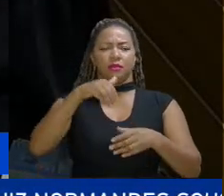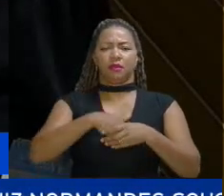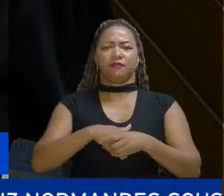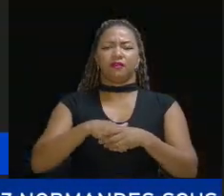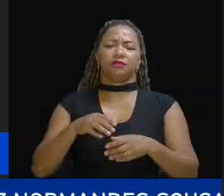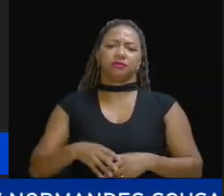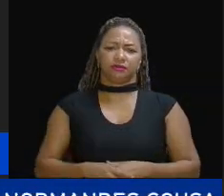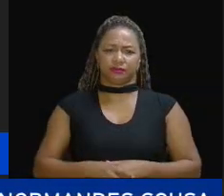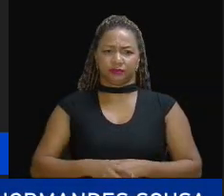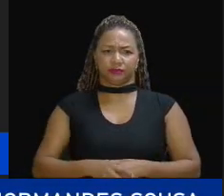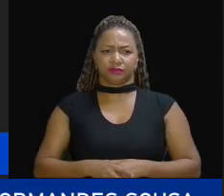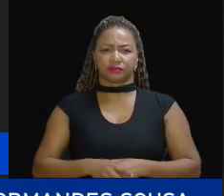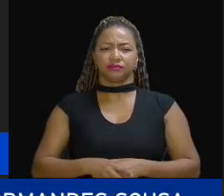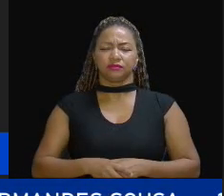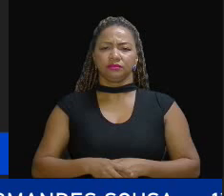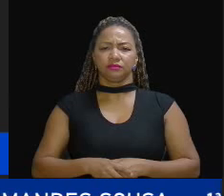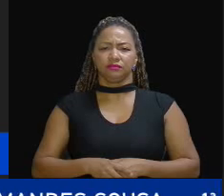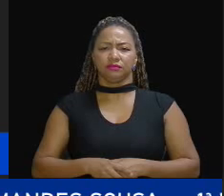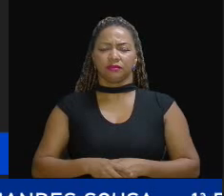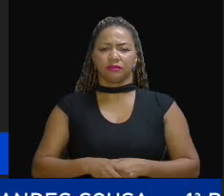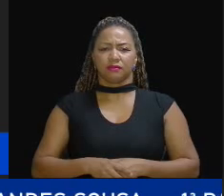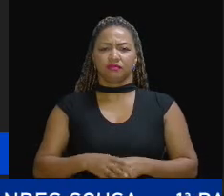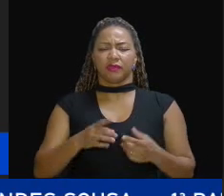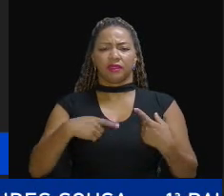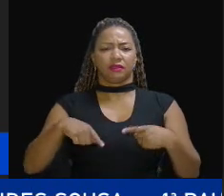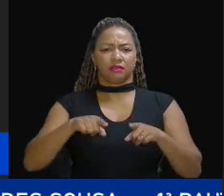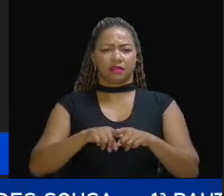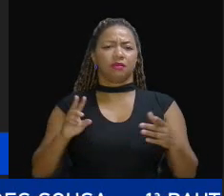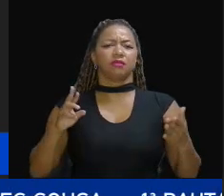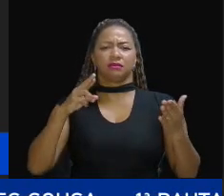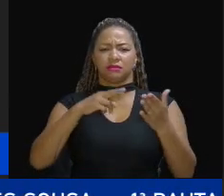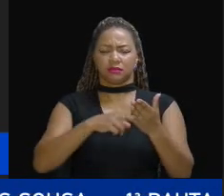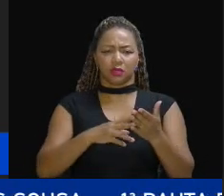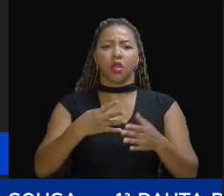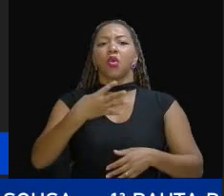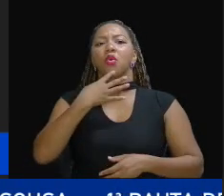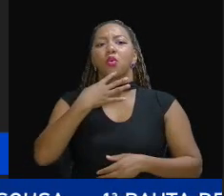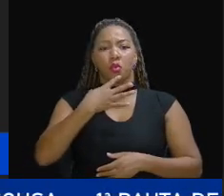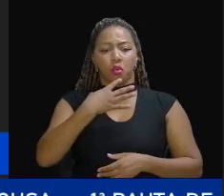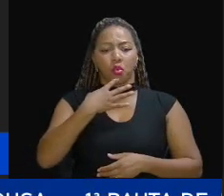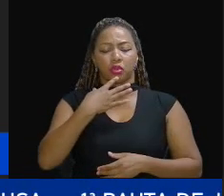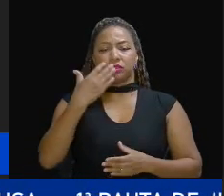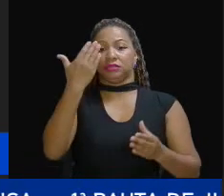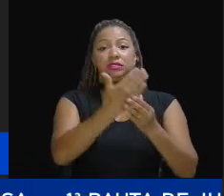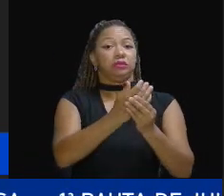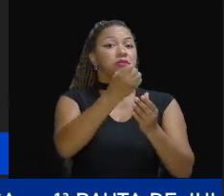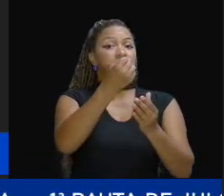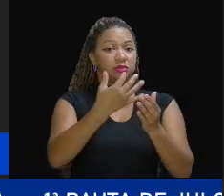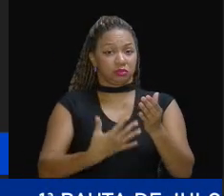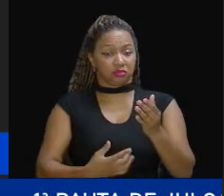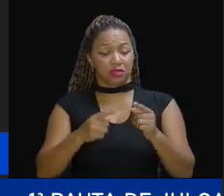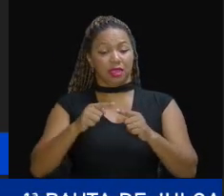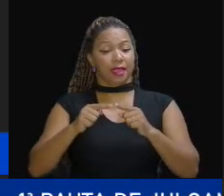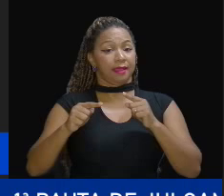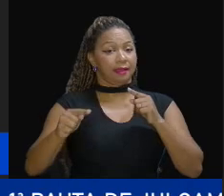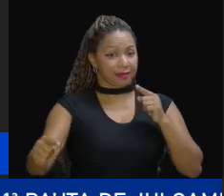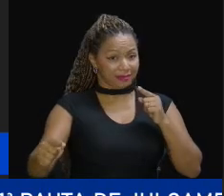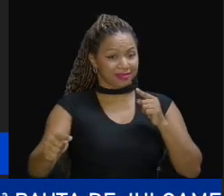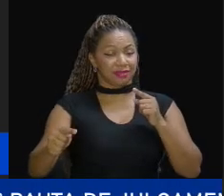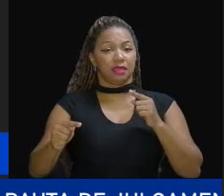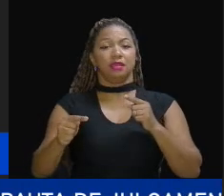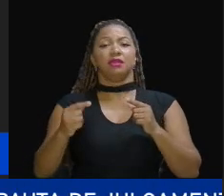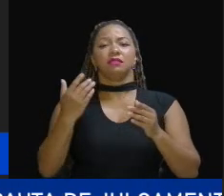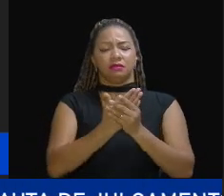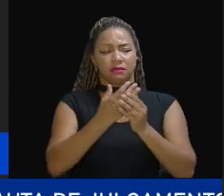voto, excelência. Pois não. Então, o ilustre relator conheceu de ambos os Desembargador embargos, Carmo Antônio. rejeitou ambos